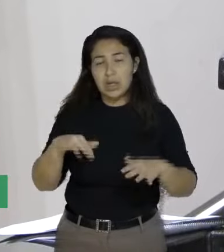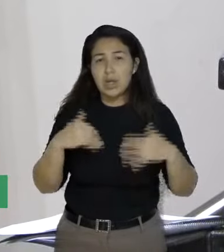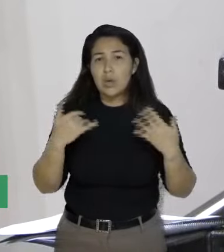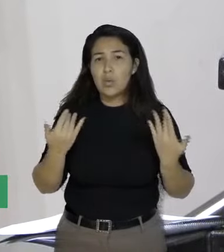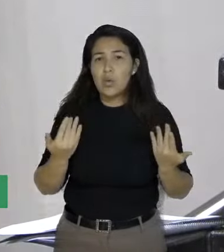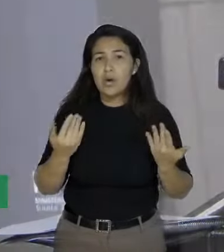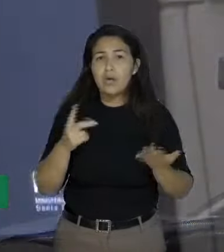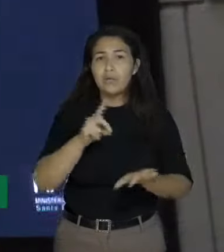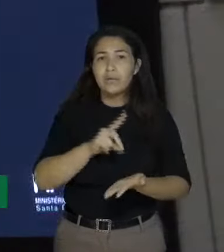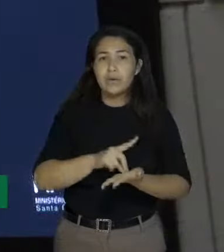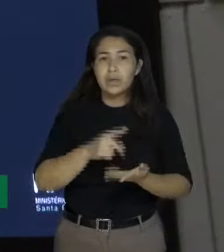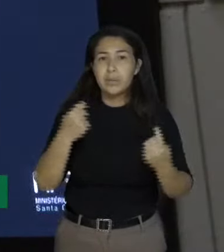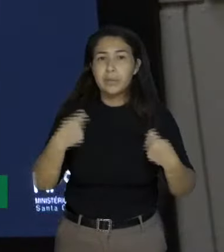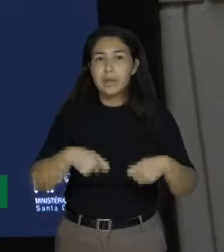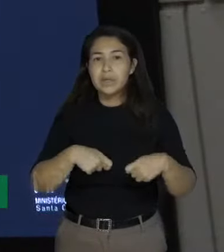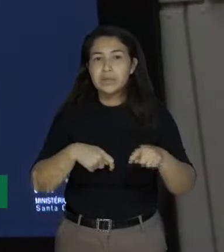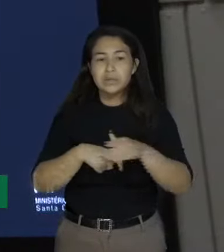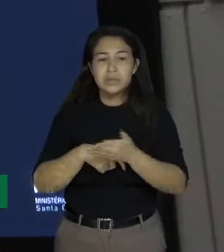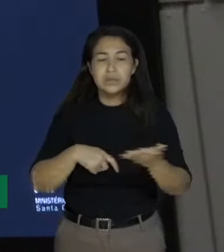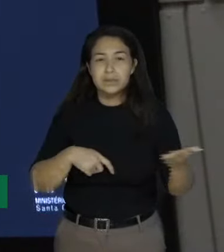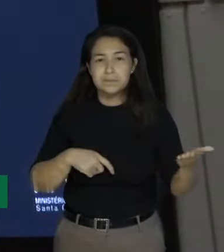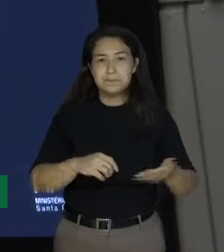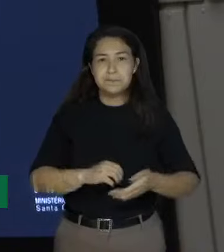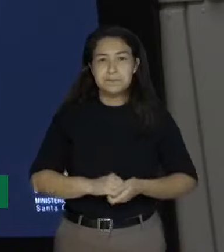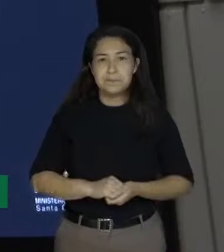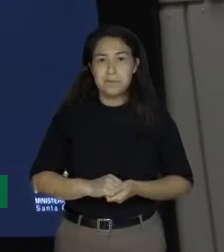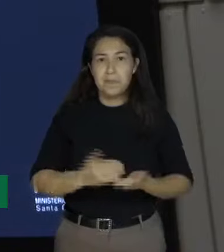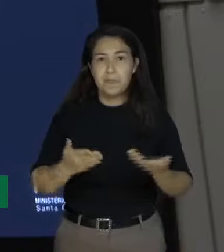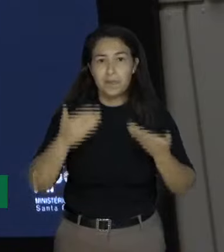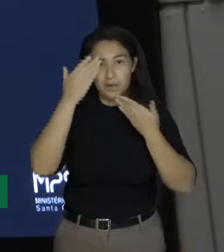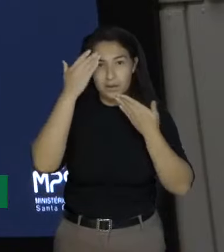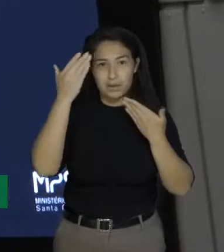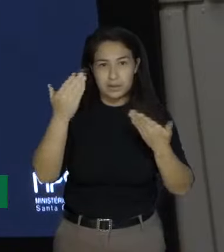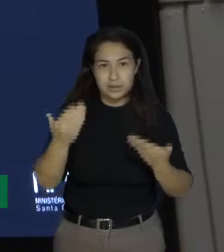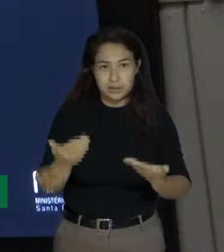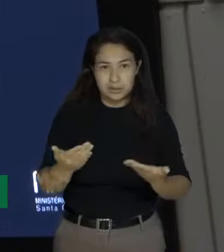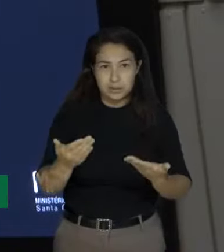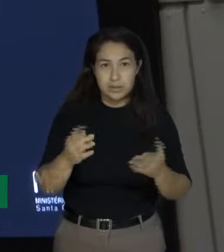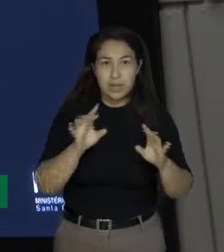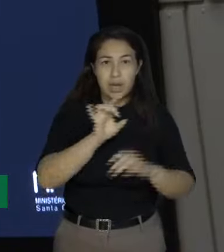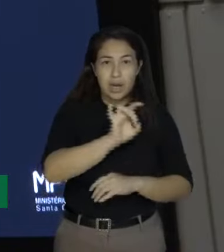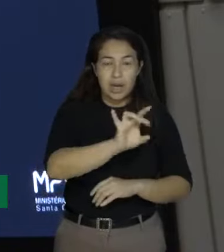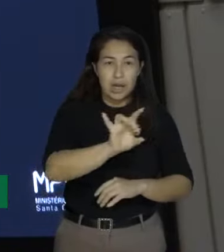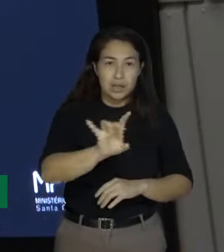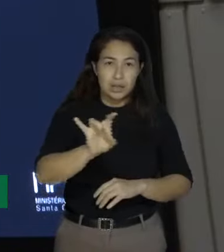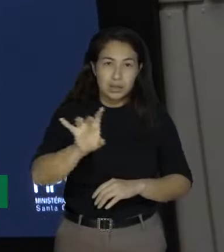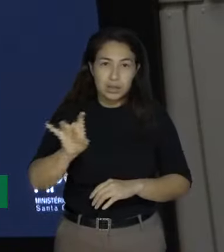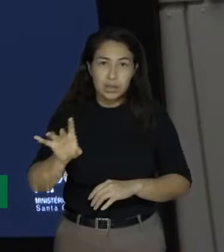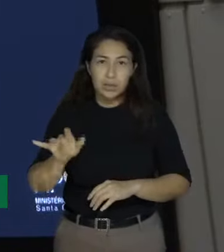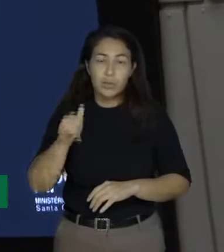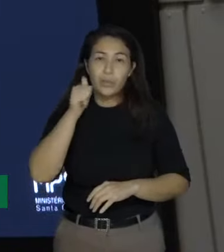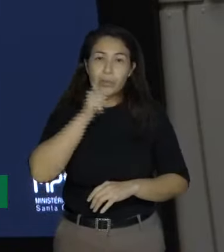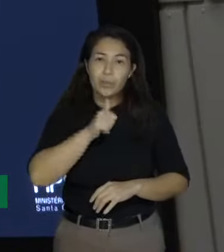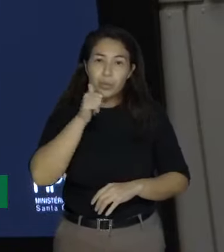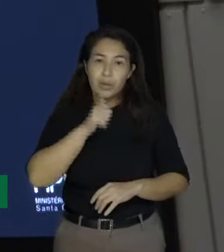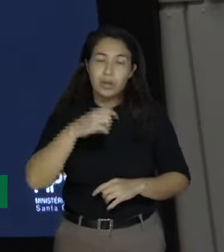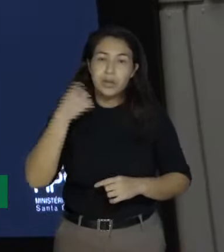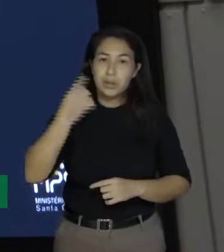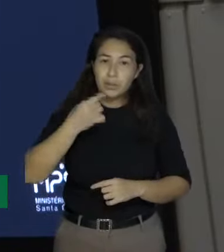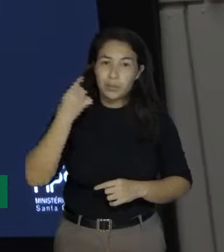verdadeiras necessidades do nosso povo eu quero agradecer aqui a cada uma das senhoras deputadas